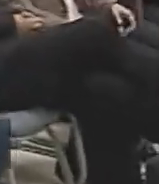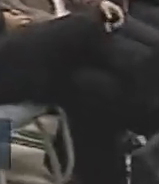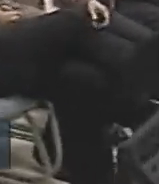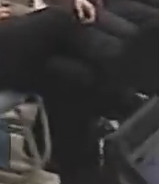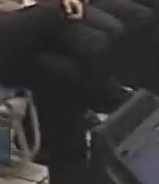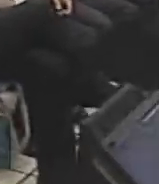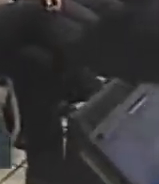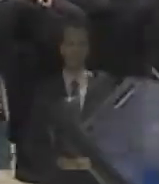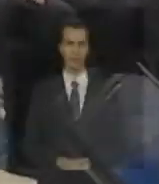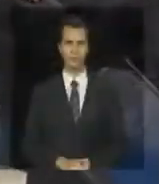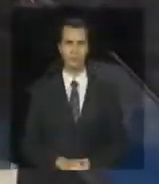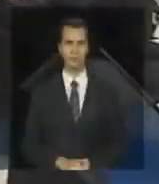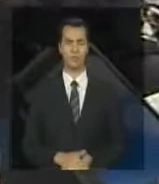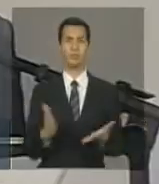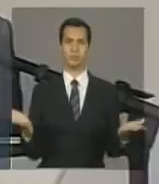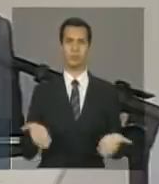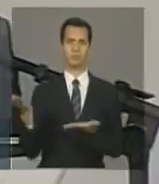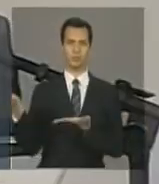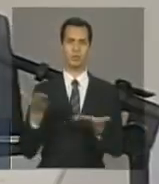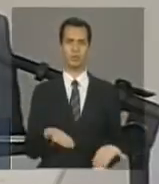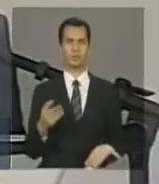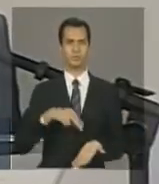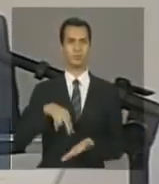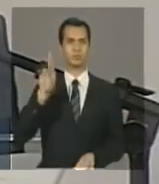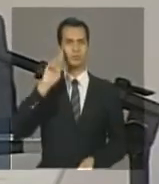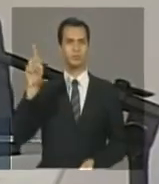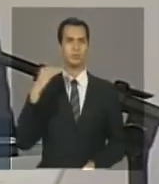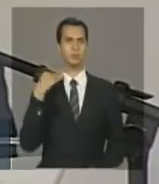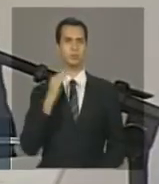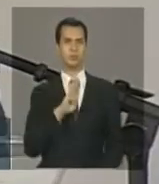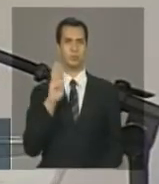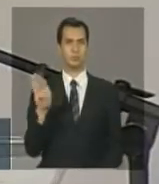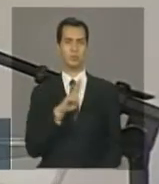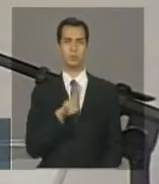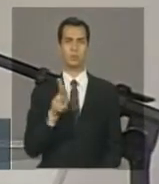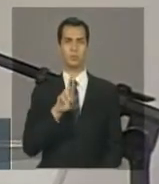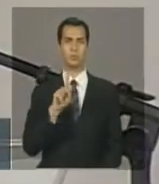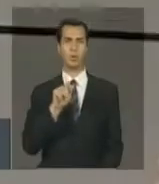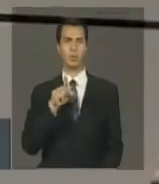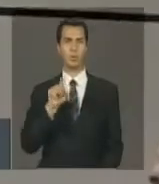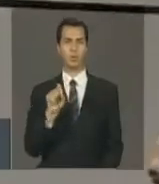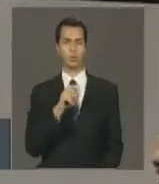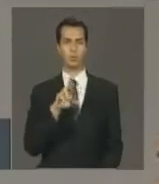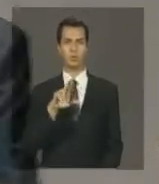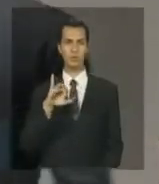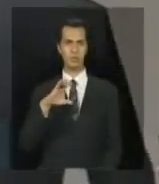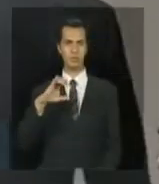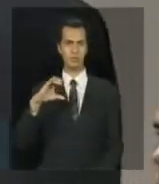E nós ouviremos agora o diretor de governo do Banco do Brasil Paulo Ricci